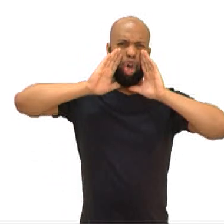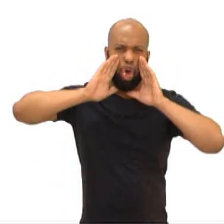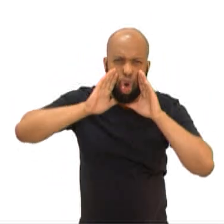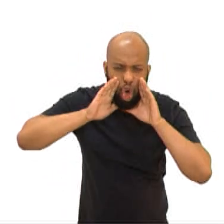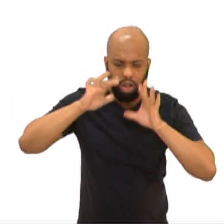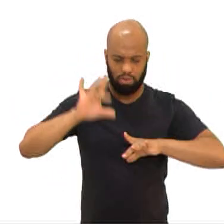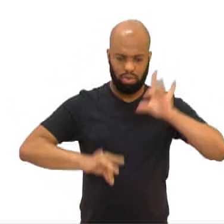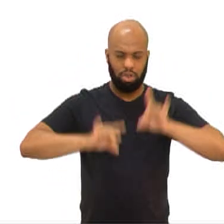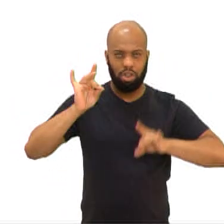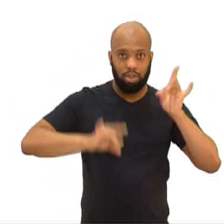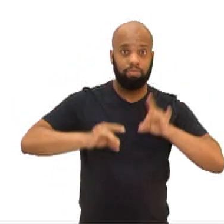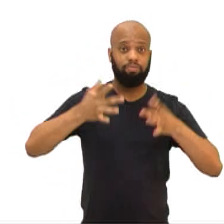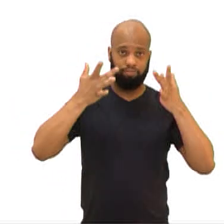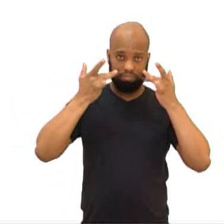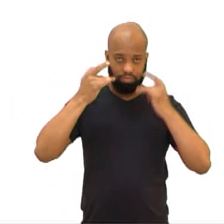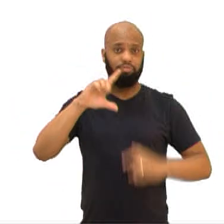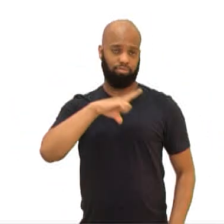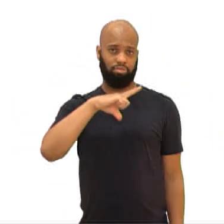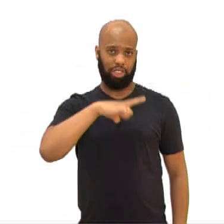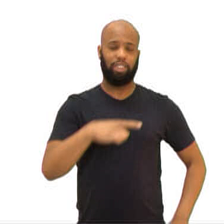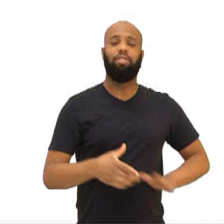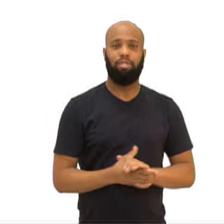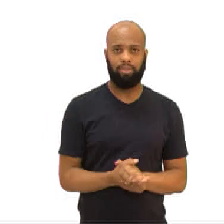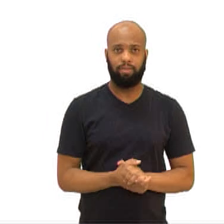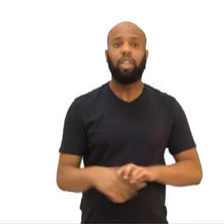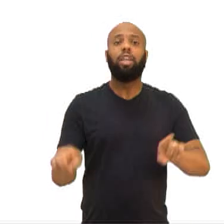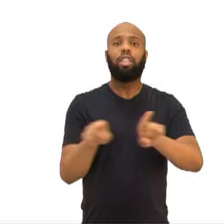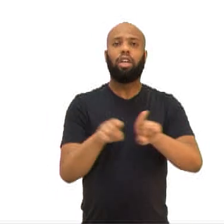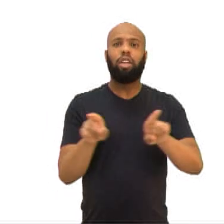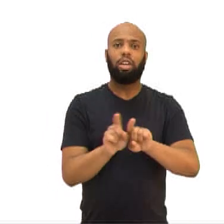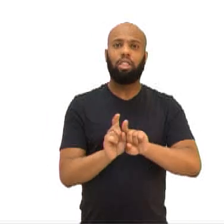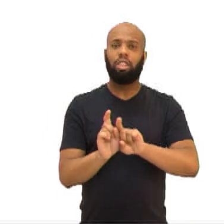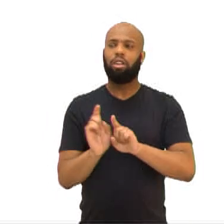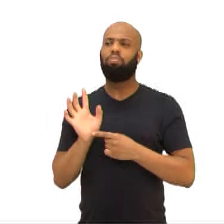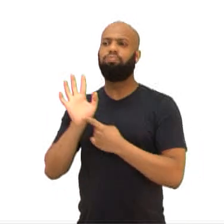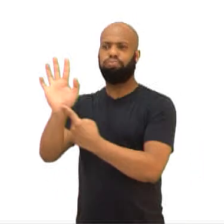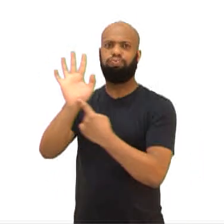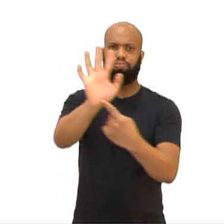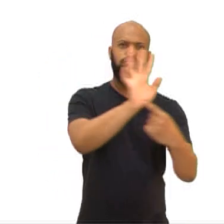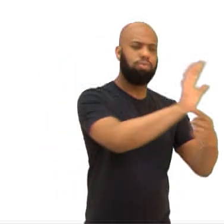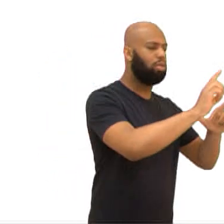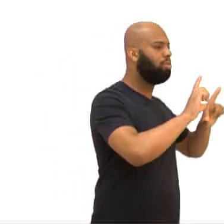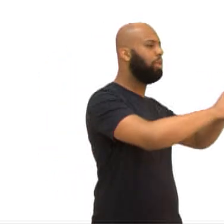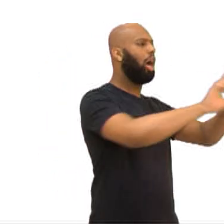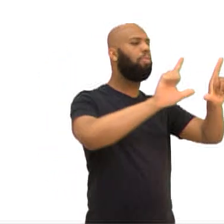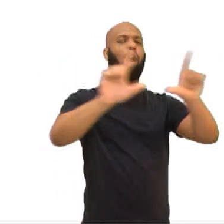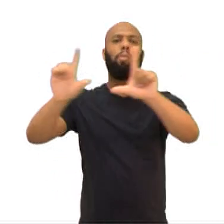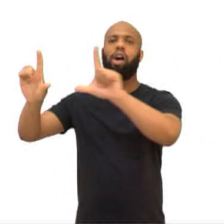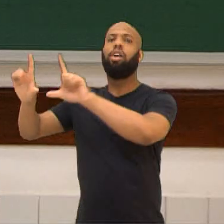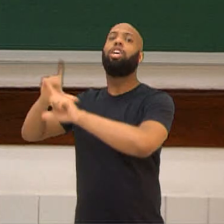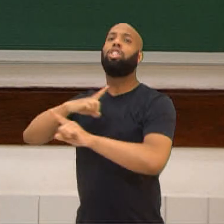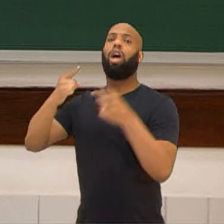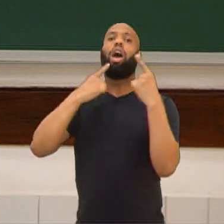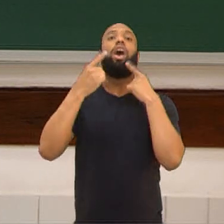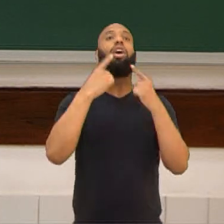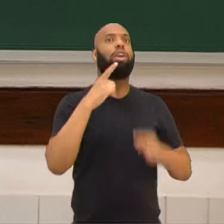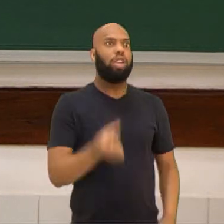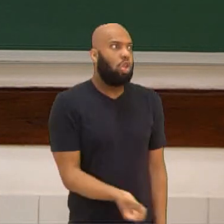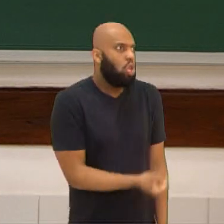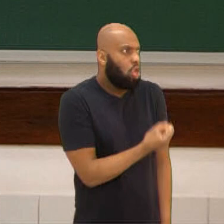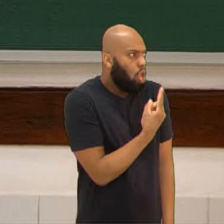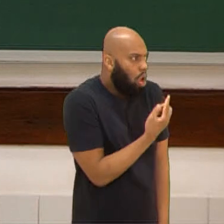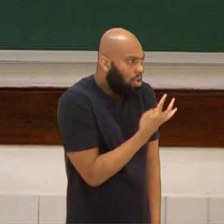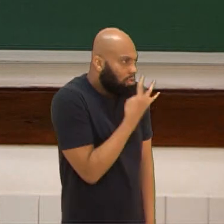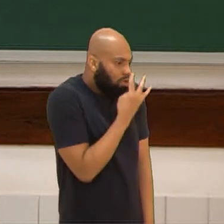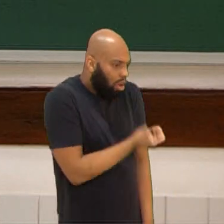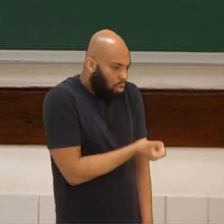teatro, no teatro, e a exposição foi bem criticada no evento. Tinha pessoas que ficavam escandalizadas, falavam